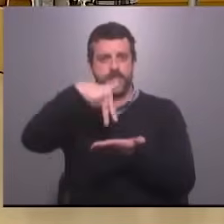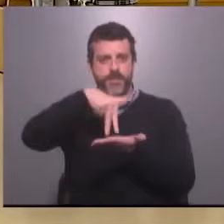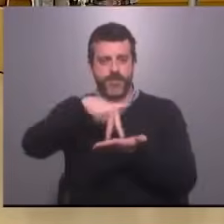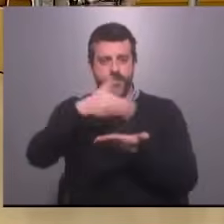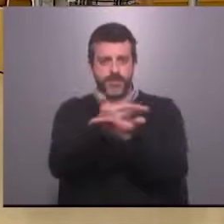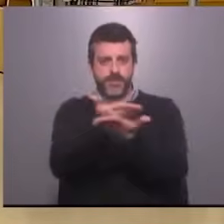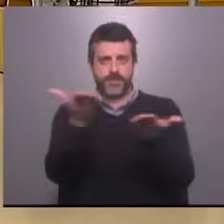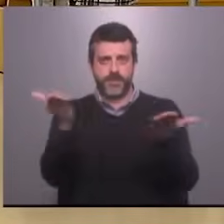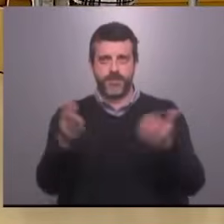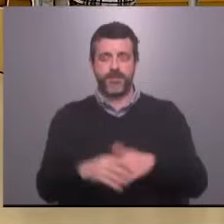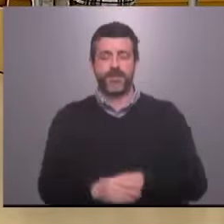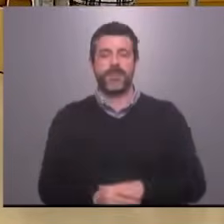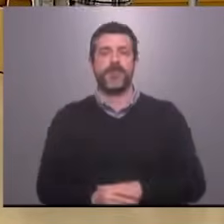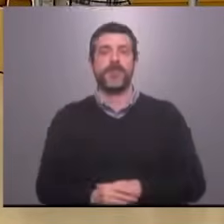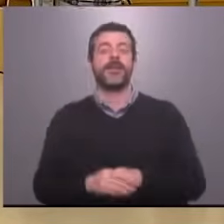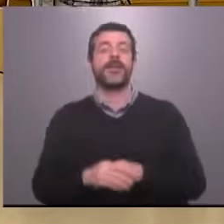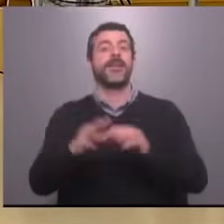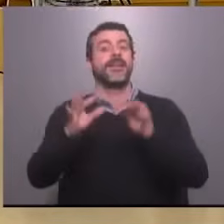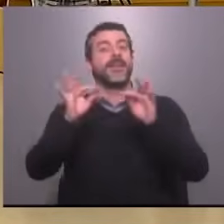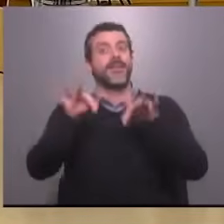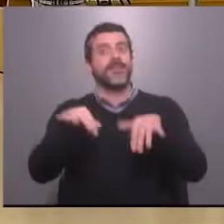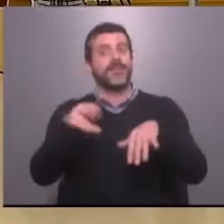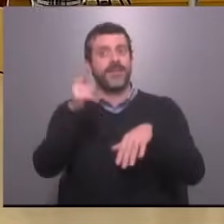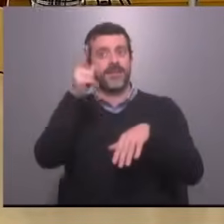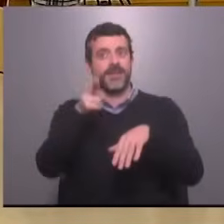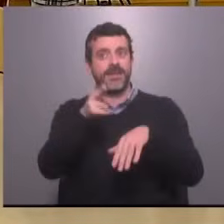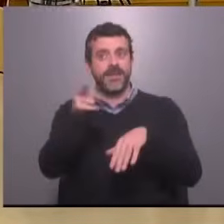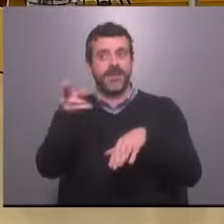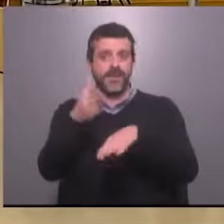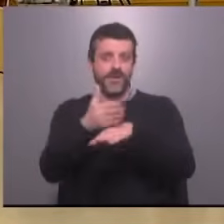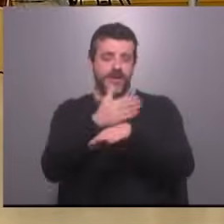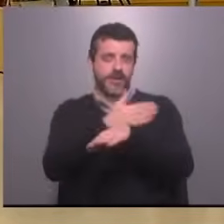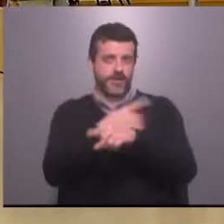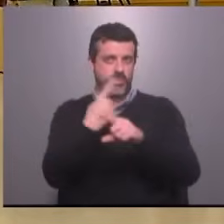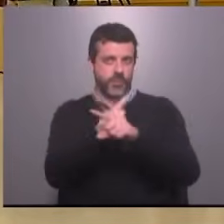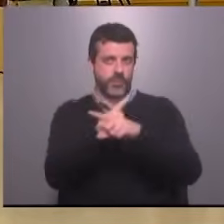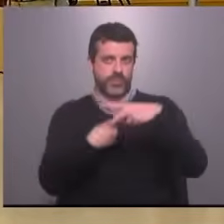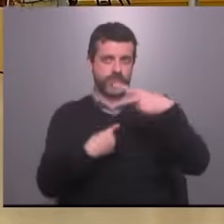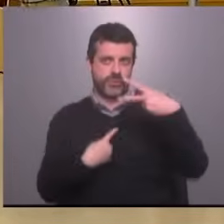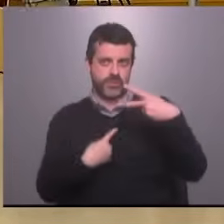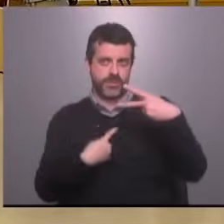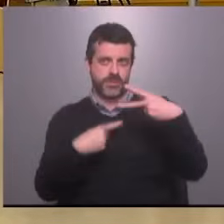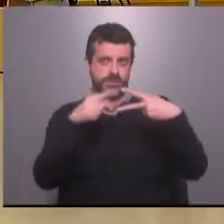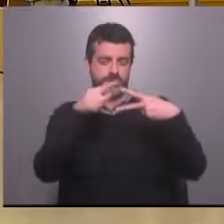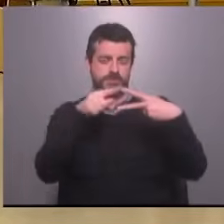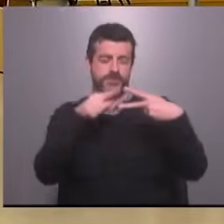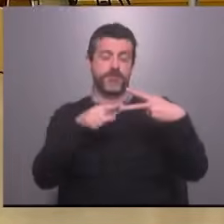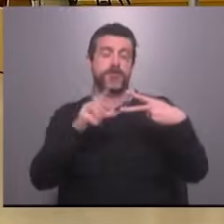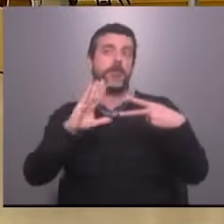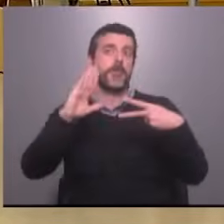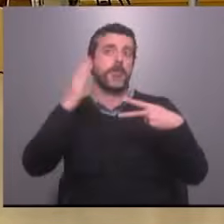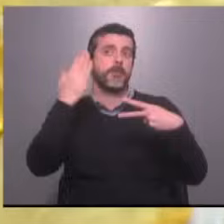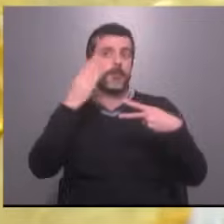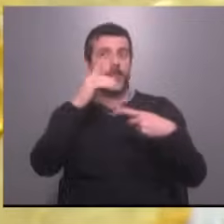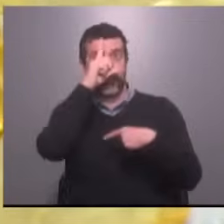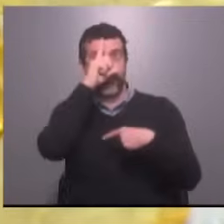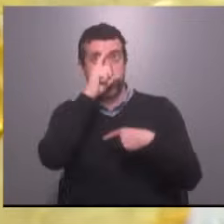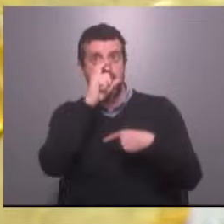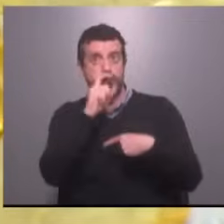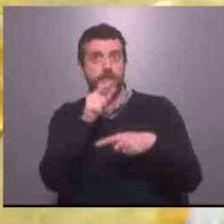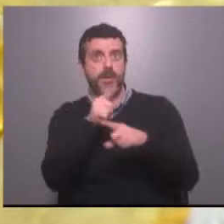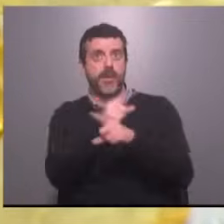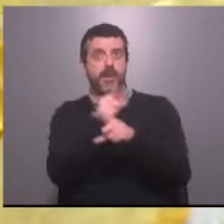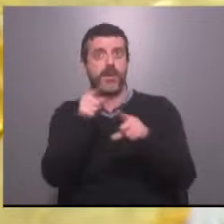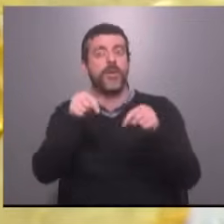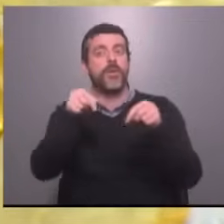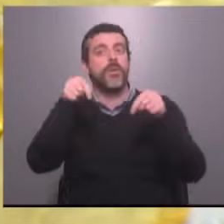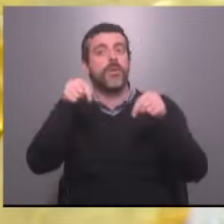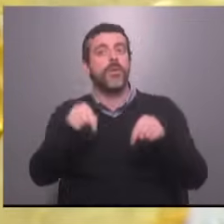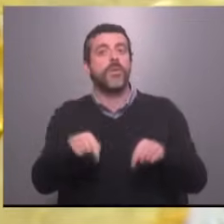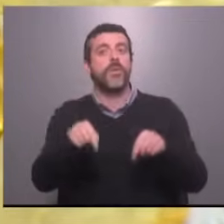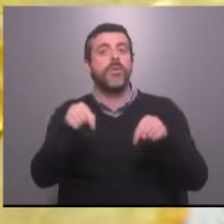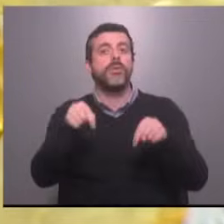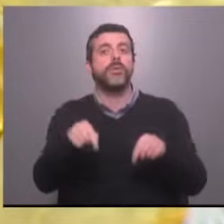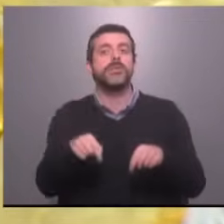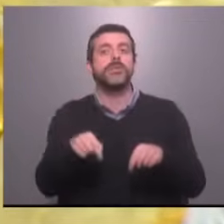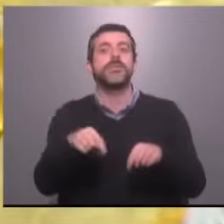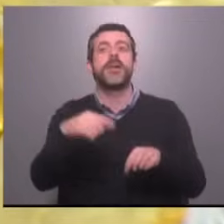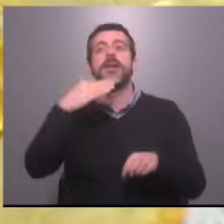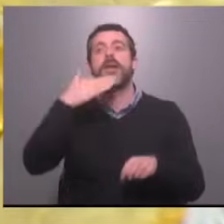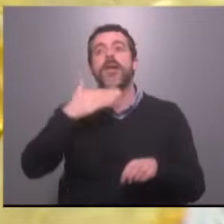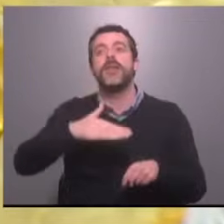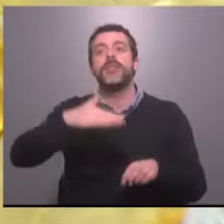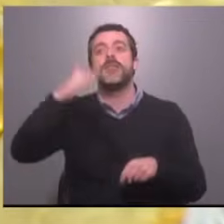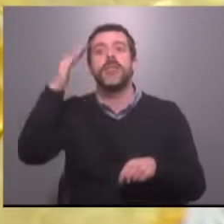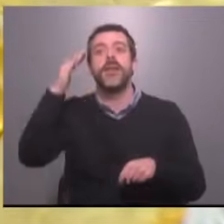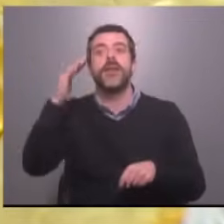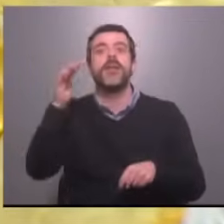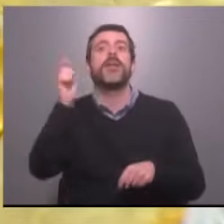Fátima. Colocamos-nos de pé. Antes da bênção final, duas coisas. Primeiro, quero lembrar